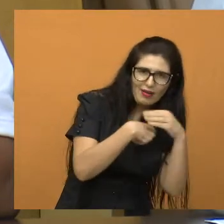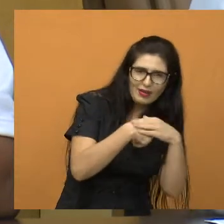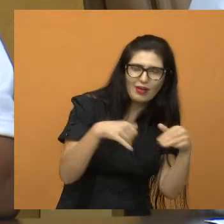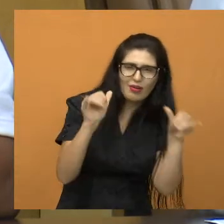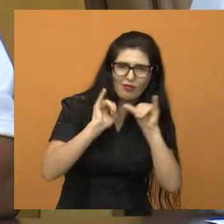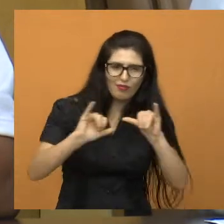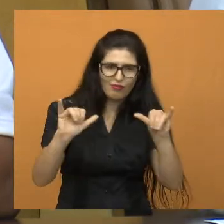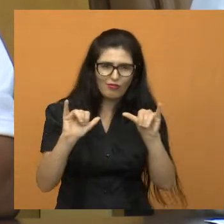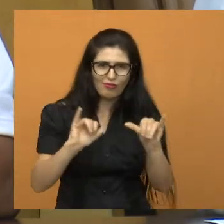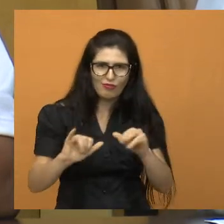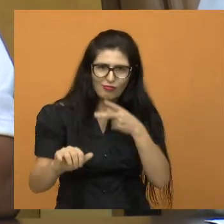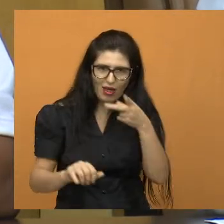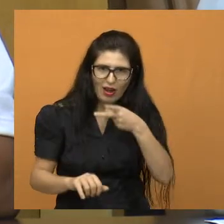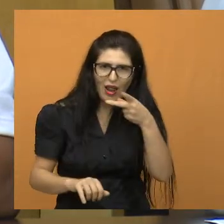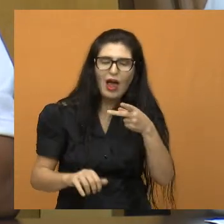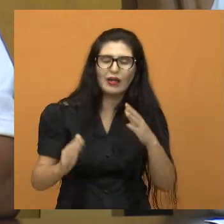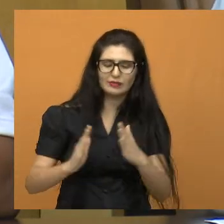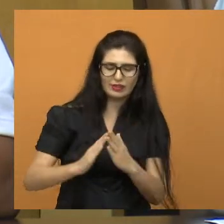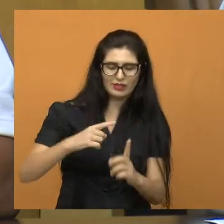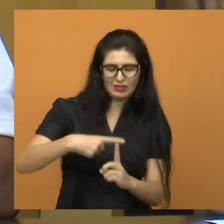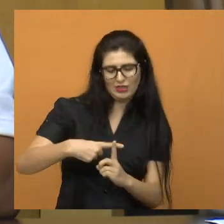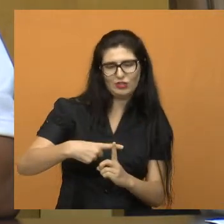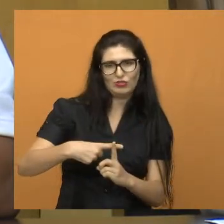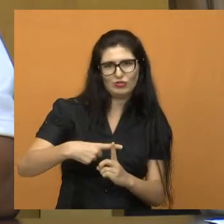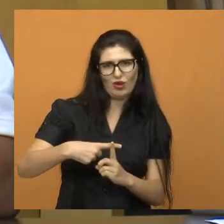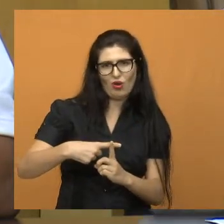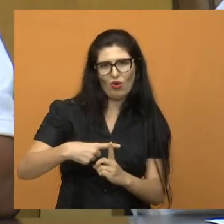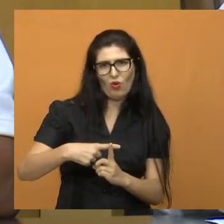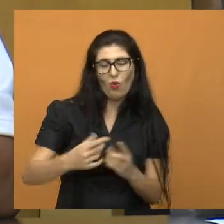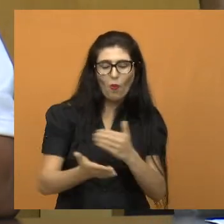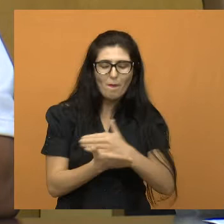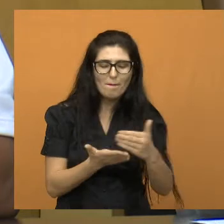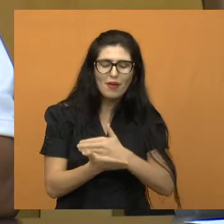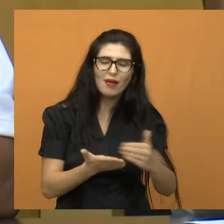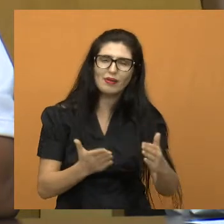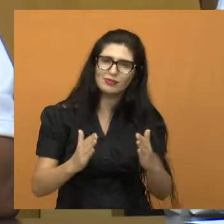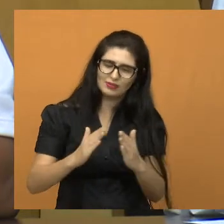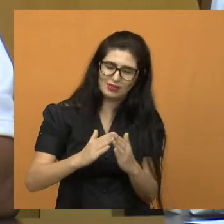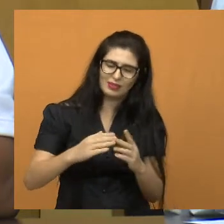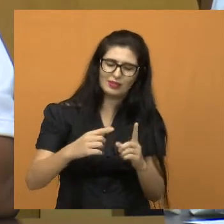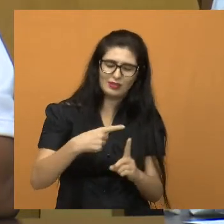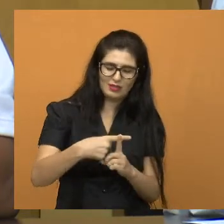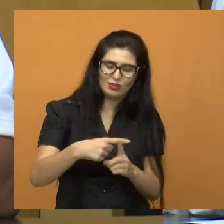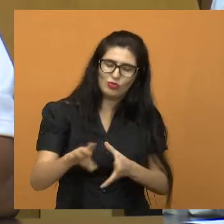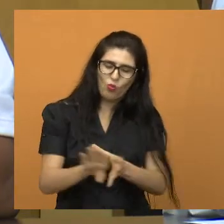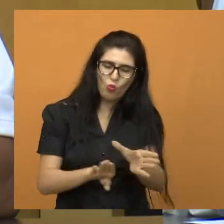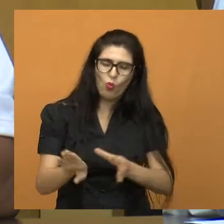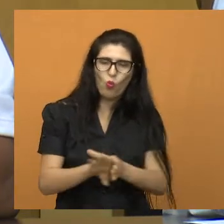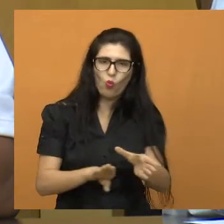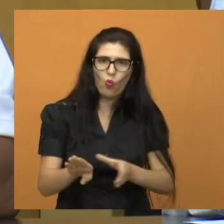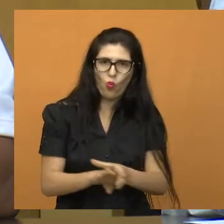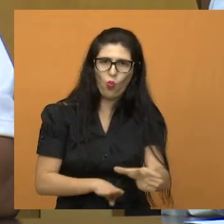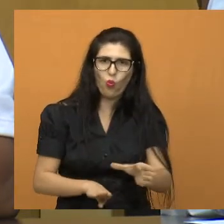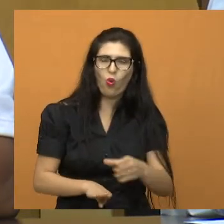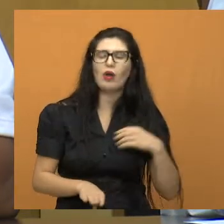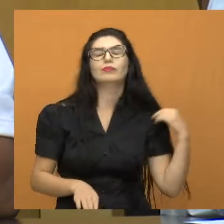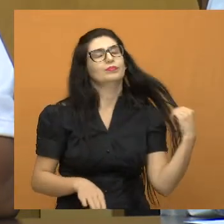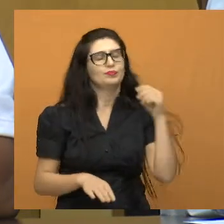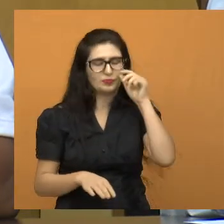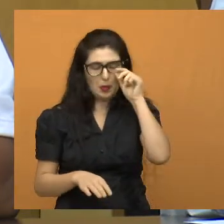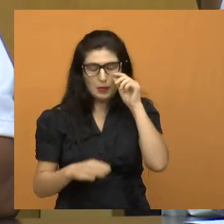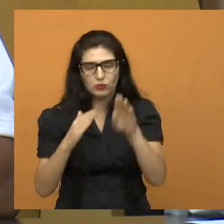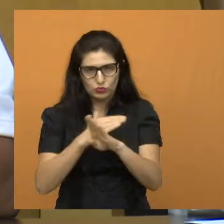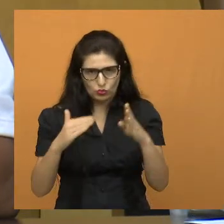nossa igreja, ela começa dentro da igreja. Eu não sei se todos acompanham as mídias